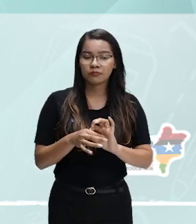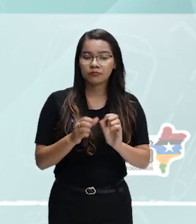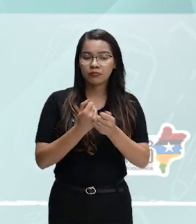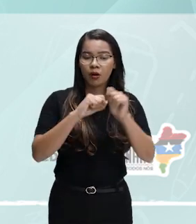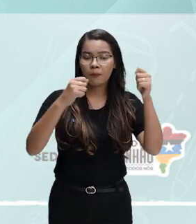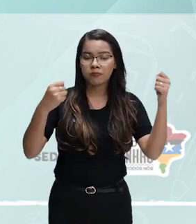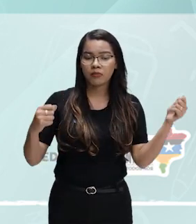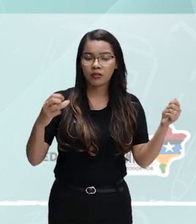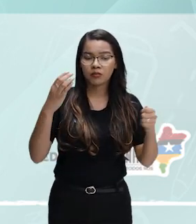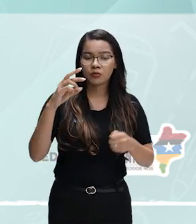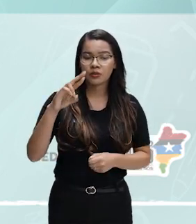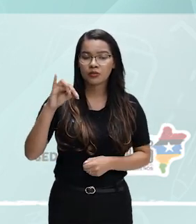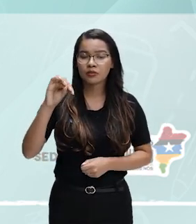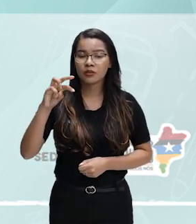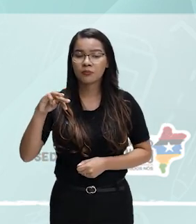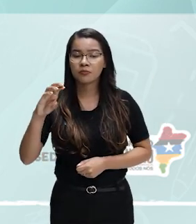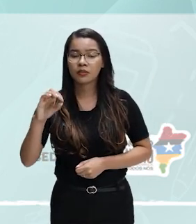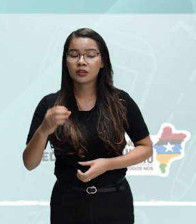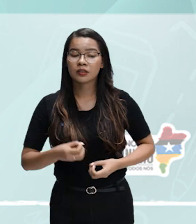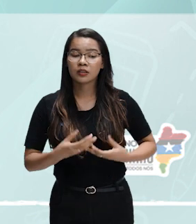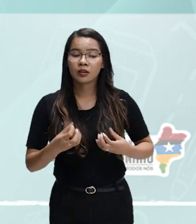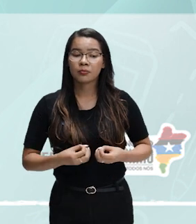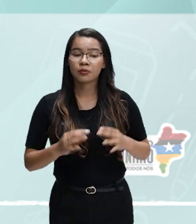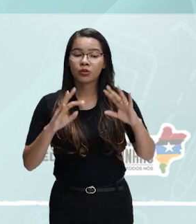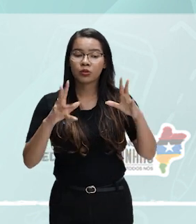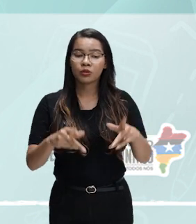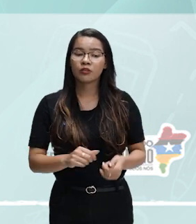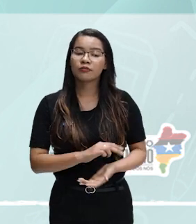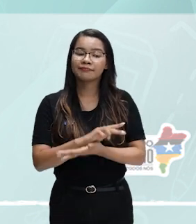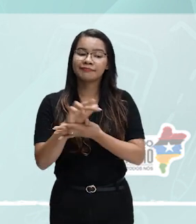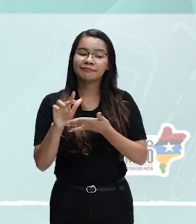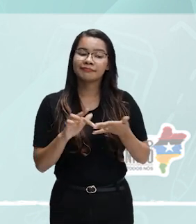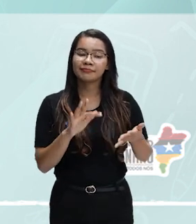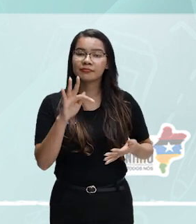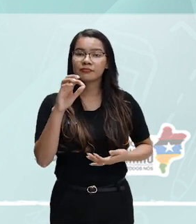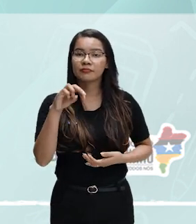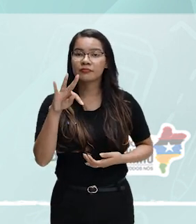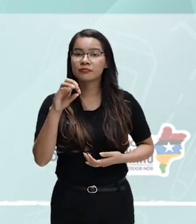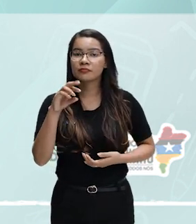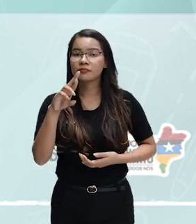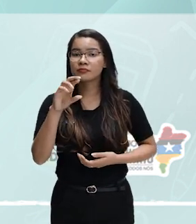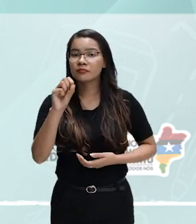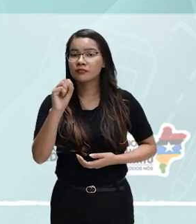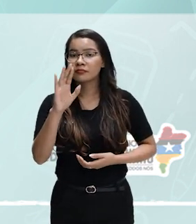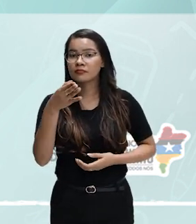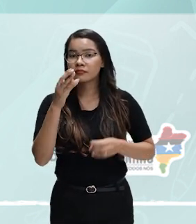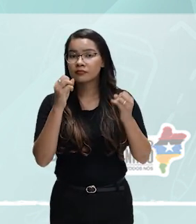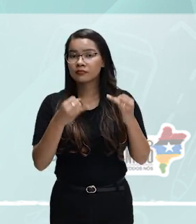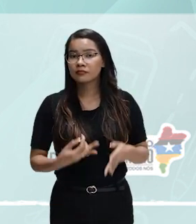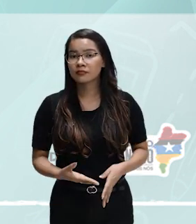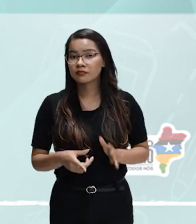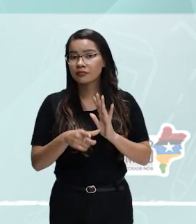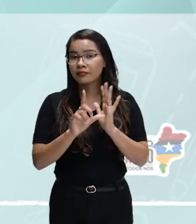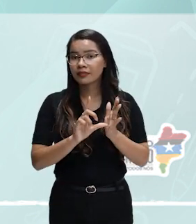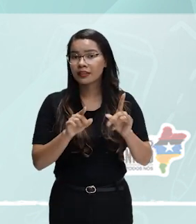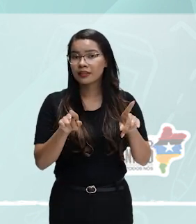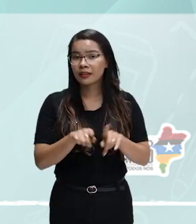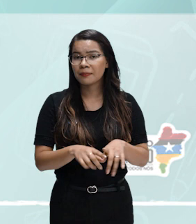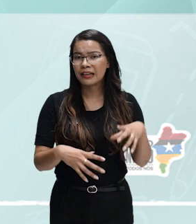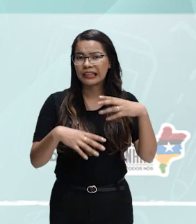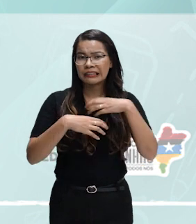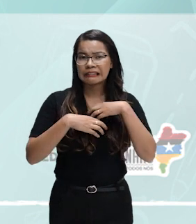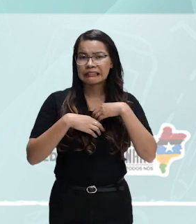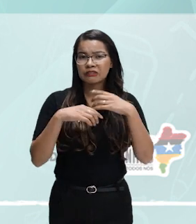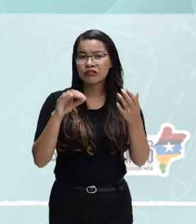criminalidade urbana, gerada por todos esses fatores que citamos anteriormente, e a sensação